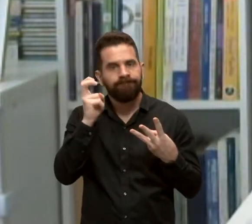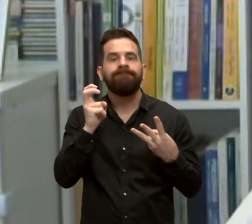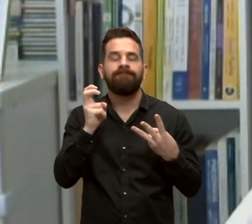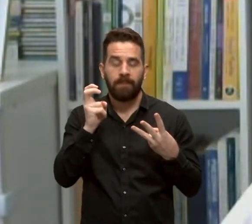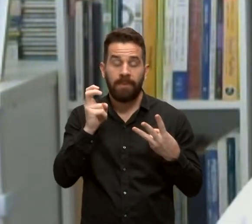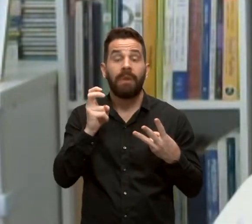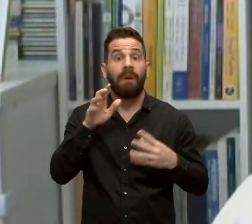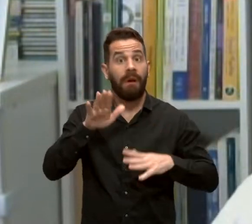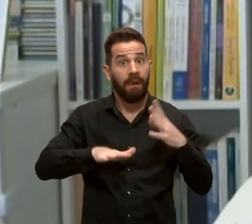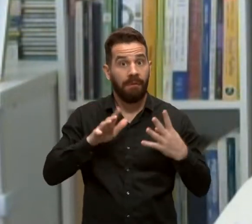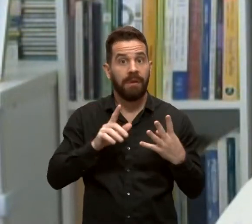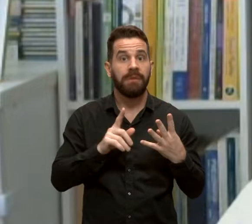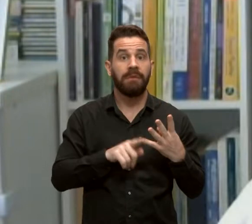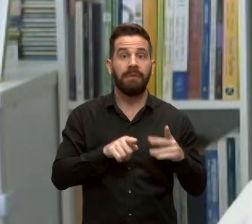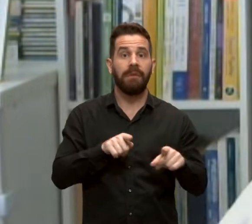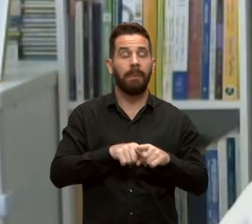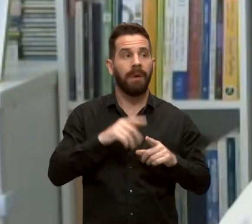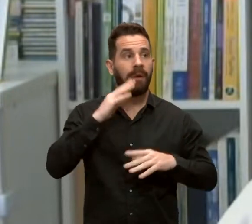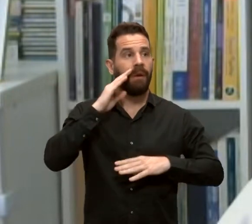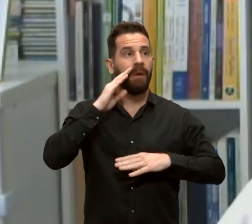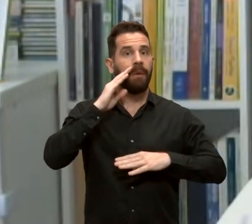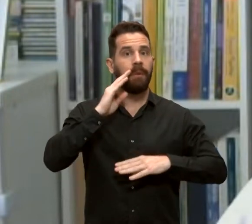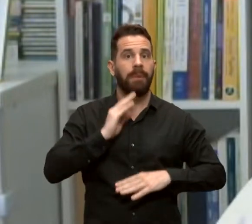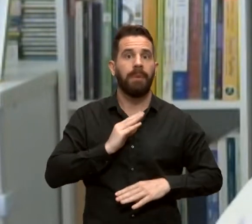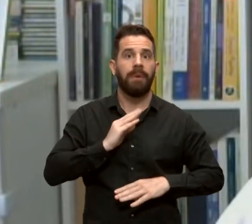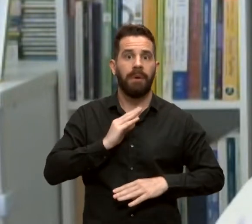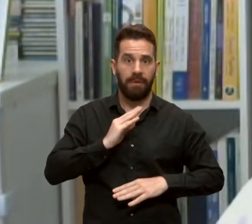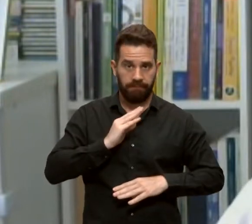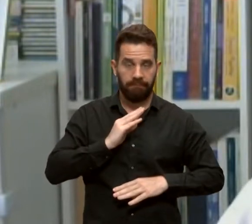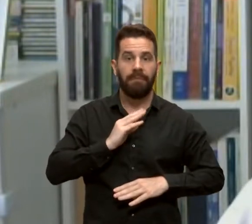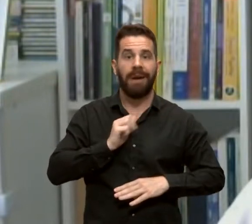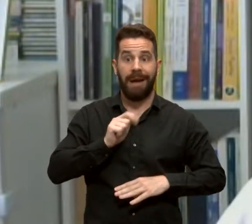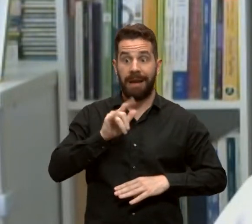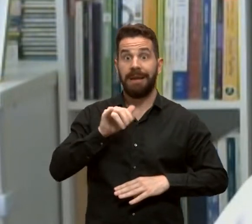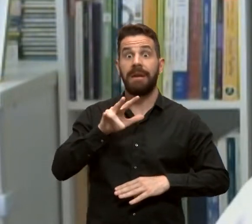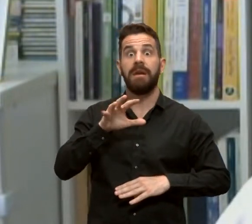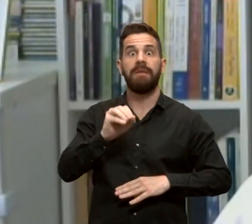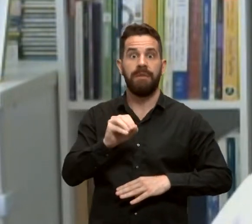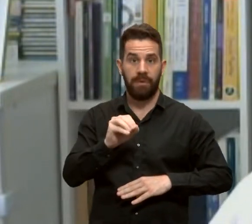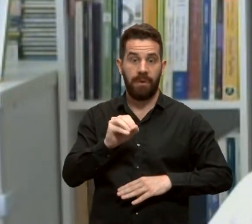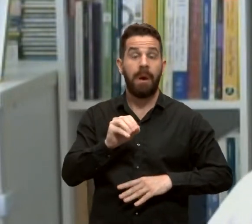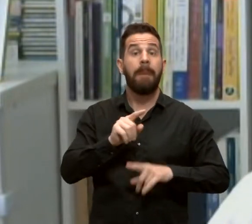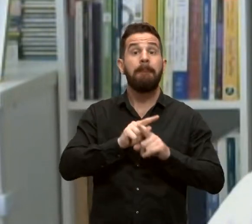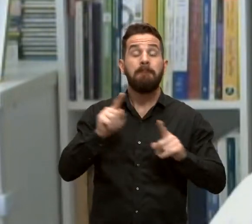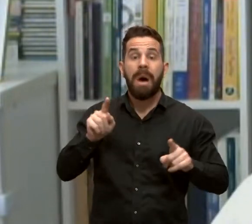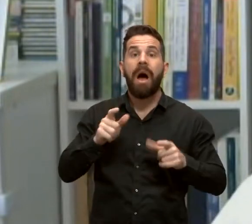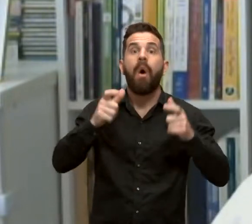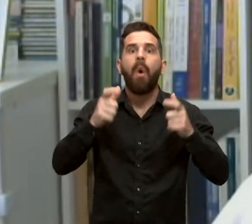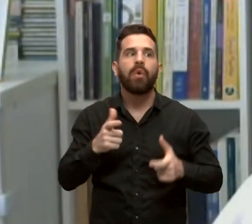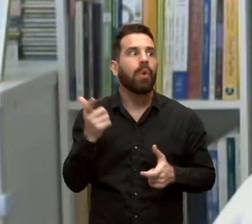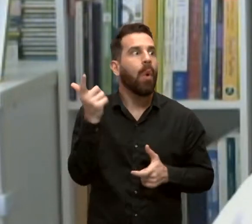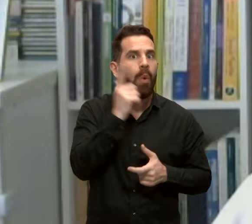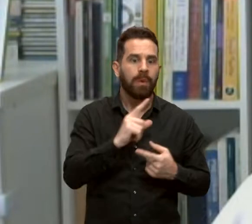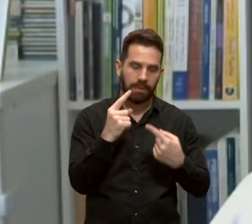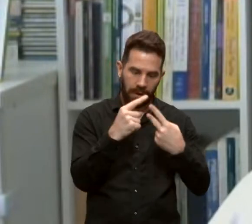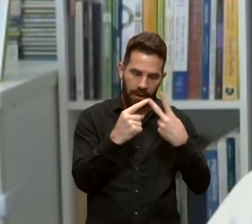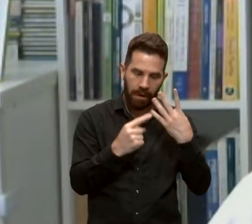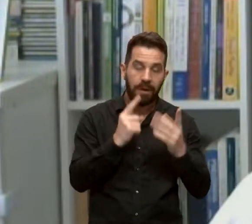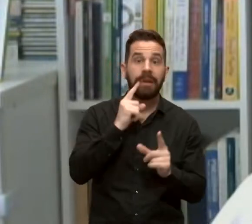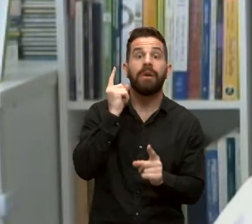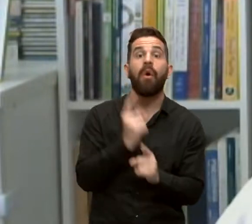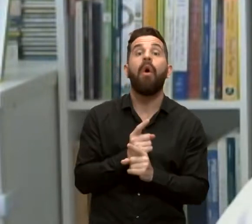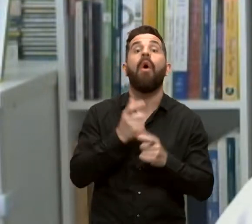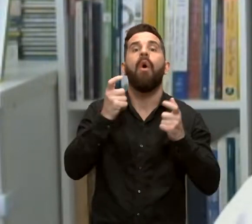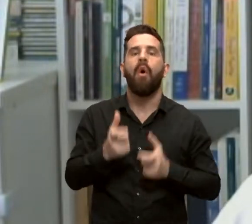sentimento de alívio, que muitas vezes só é legitimado num espaço terapêutico, né? Então, todas as ações que